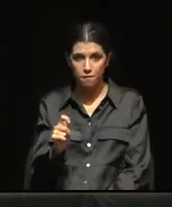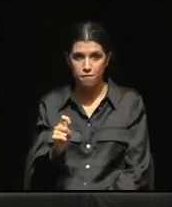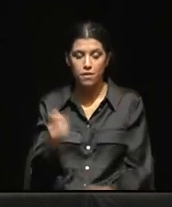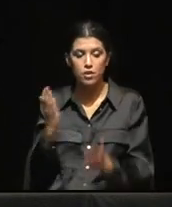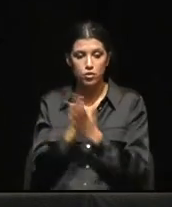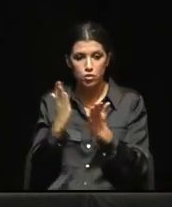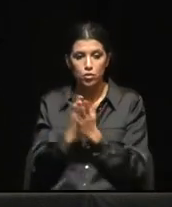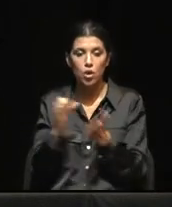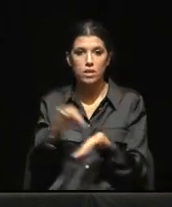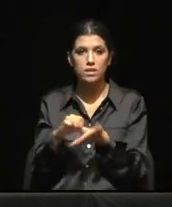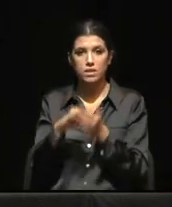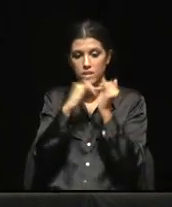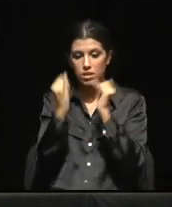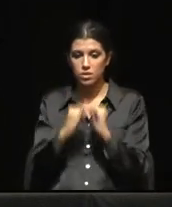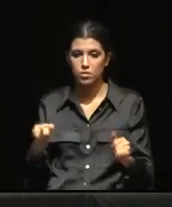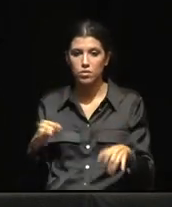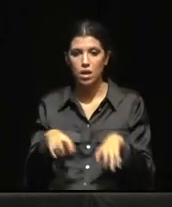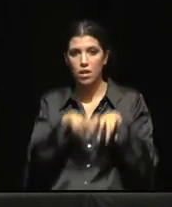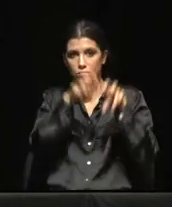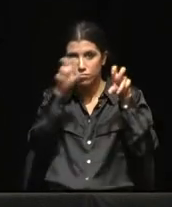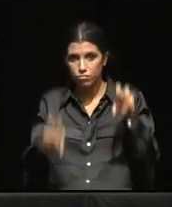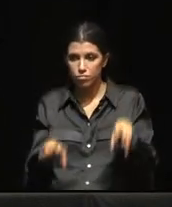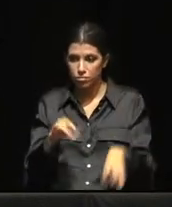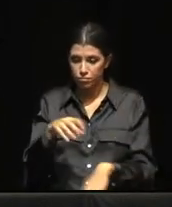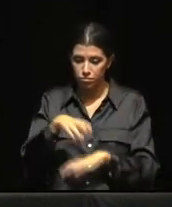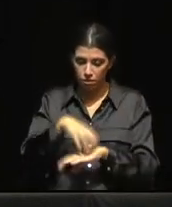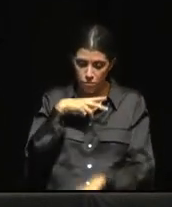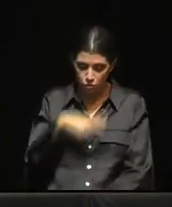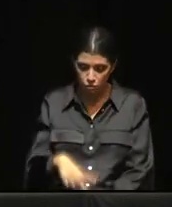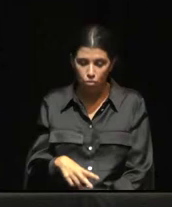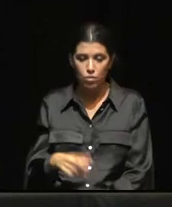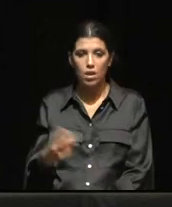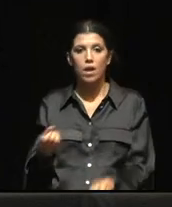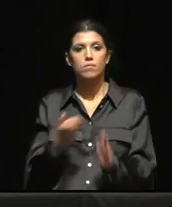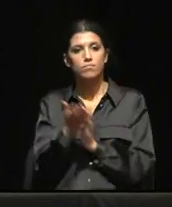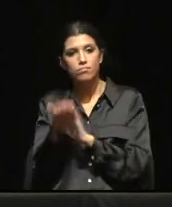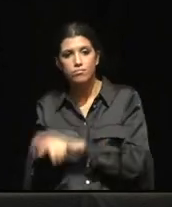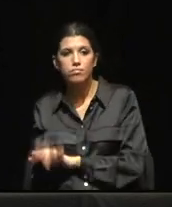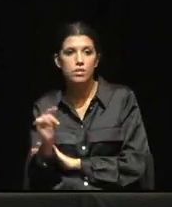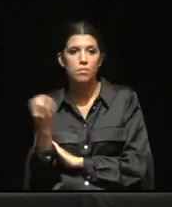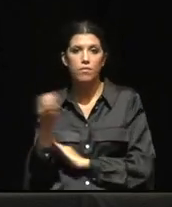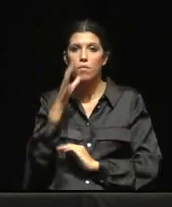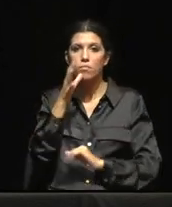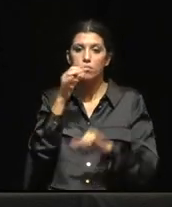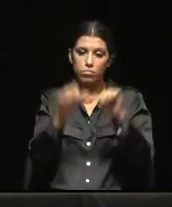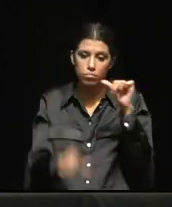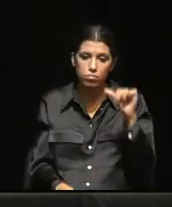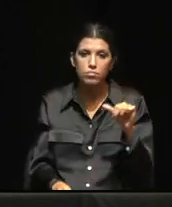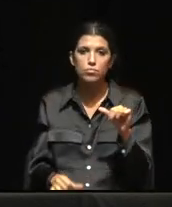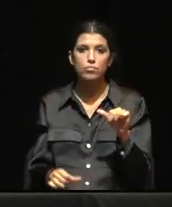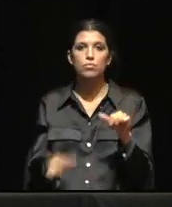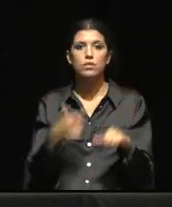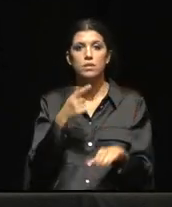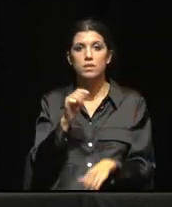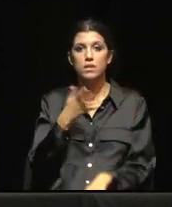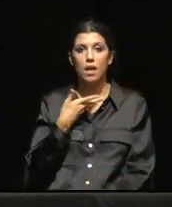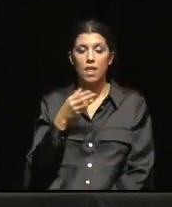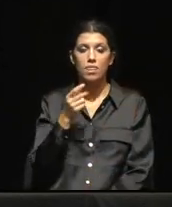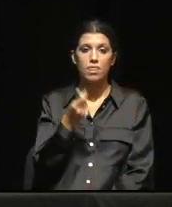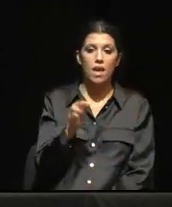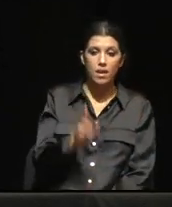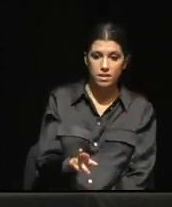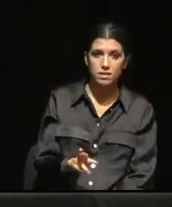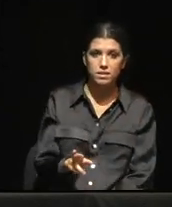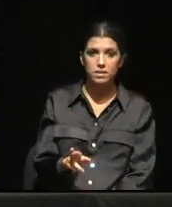escola e centro internacional de paraquedismo existente em Portugal nesta sua faceta foi também orador das Celes tedex talks